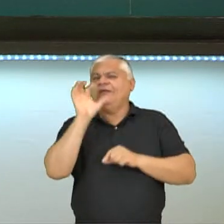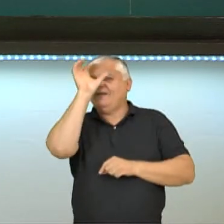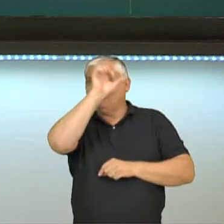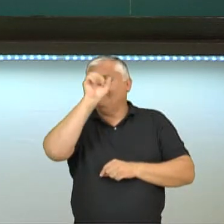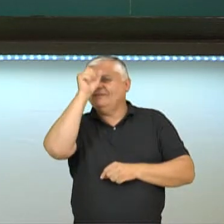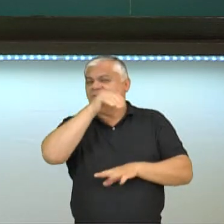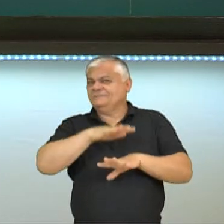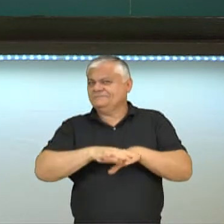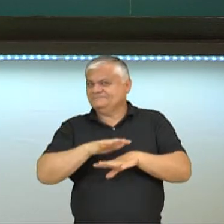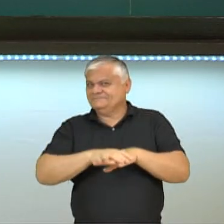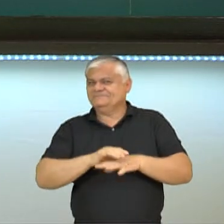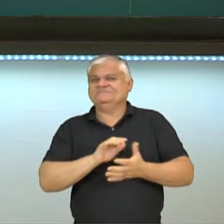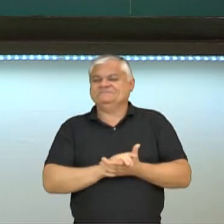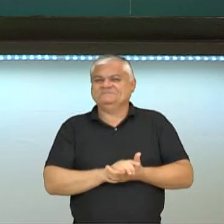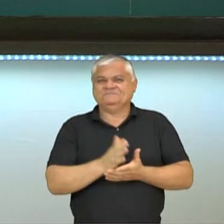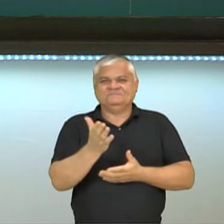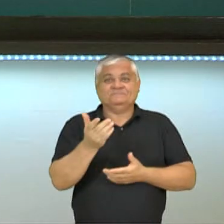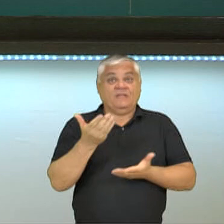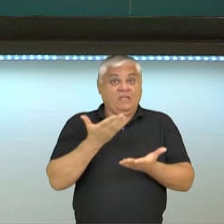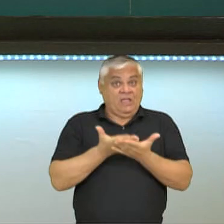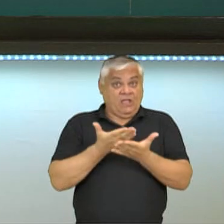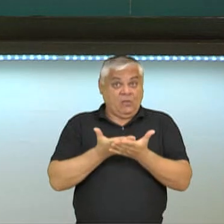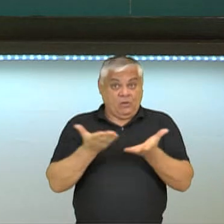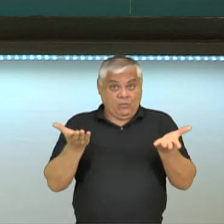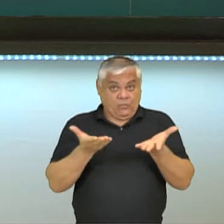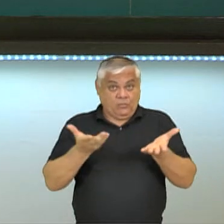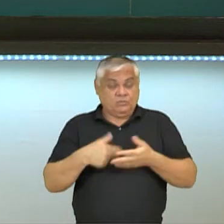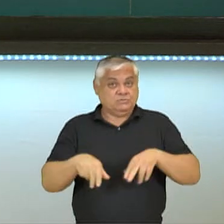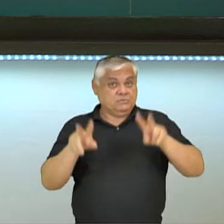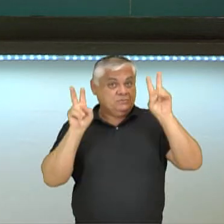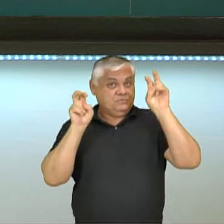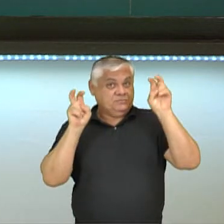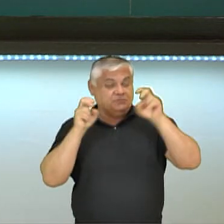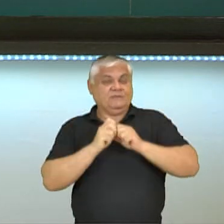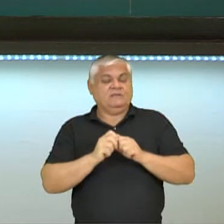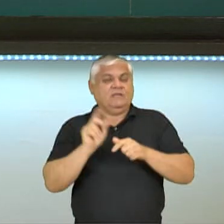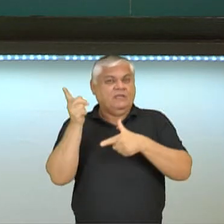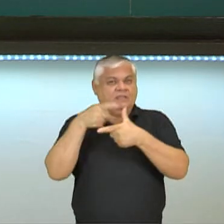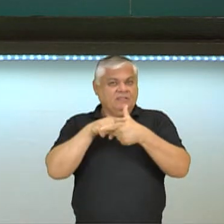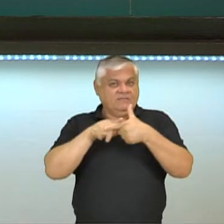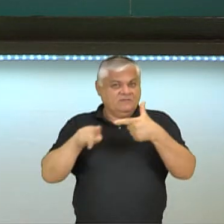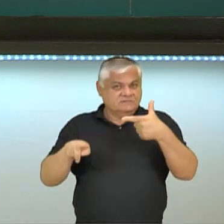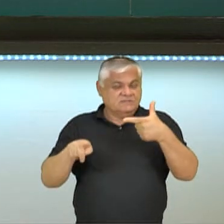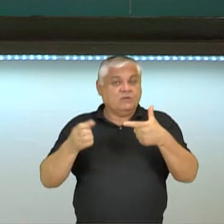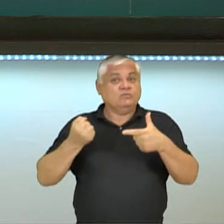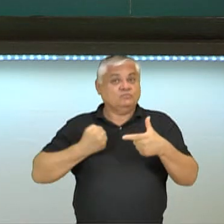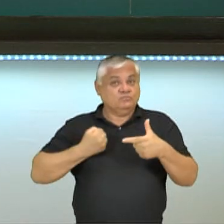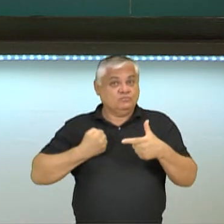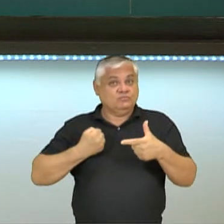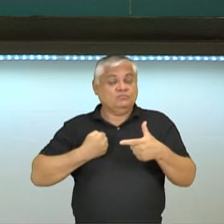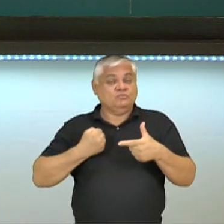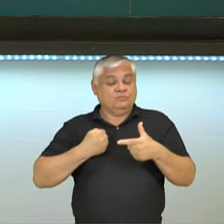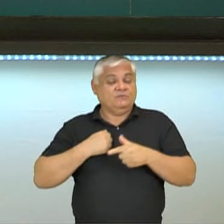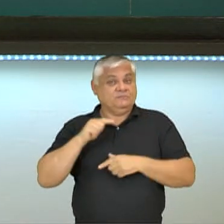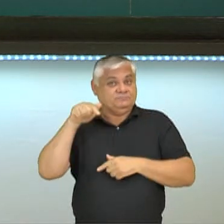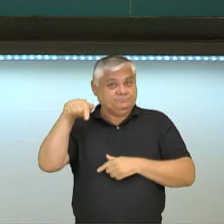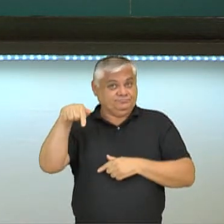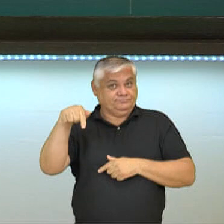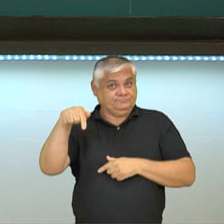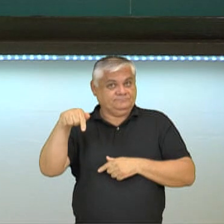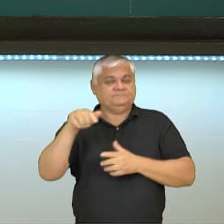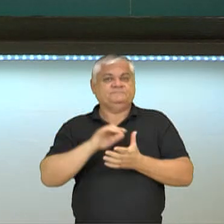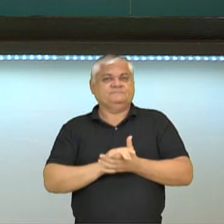aprender matemática. Na aula de hoje, nós vamos falar sobre a divisão dos números